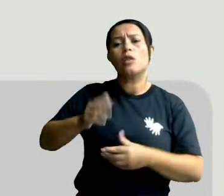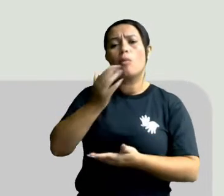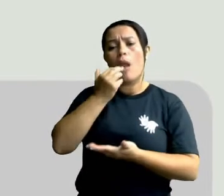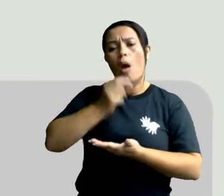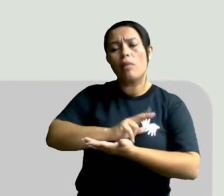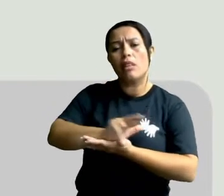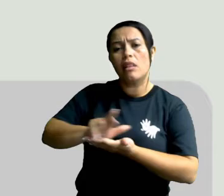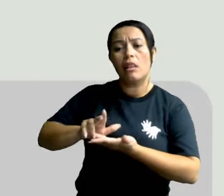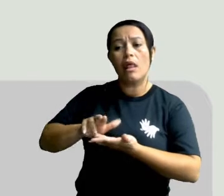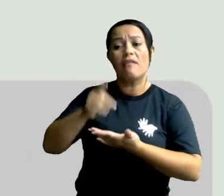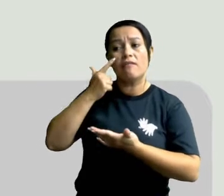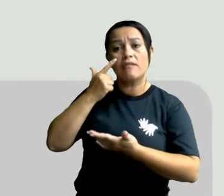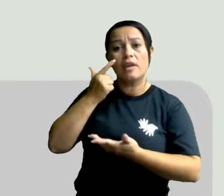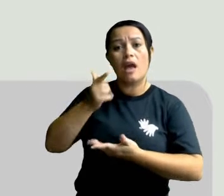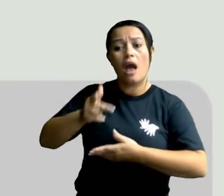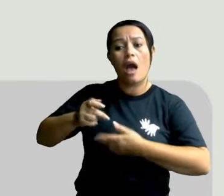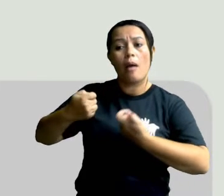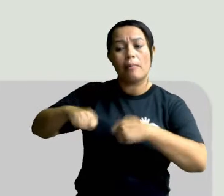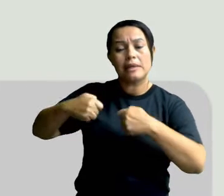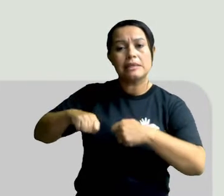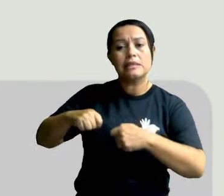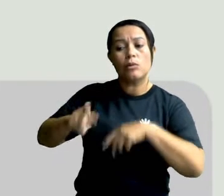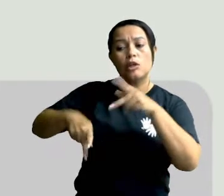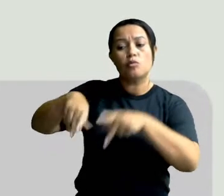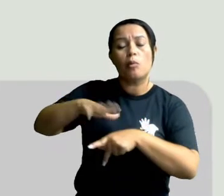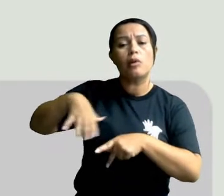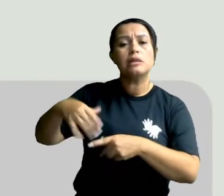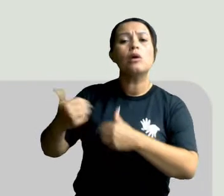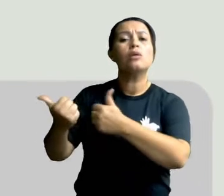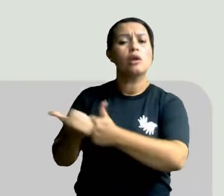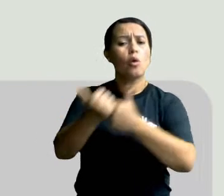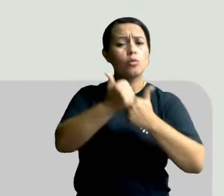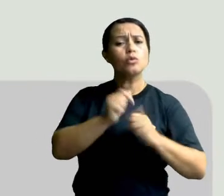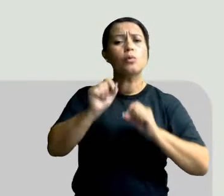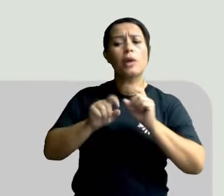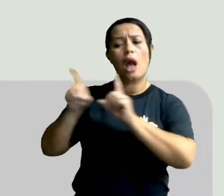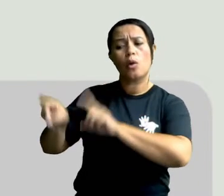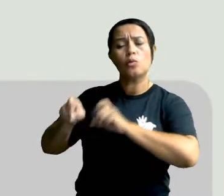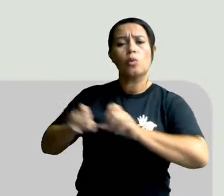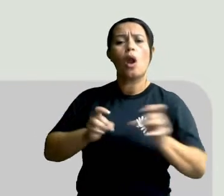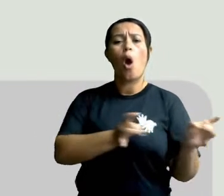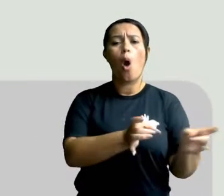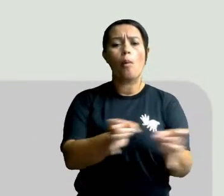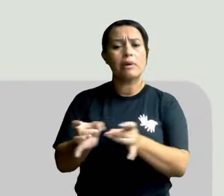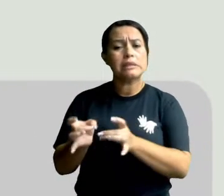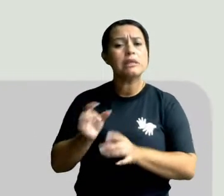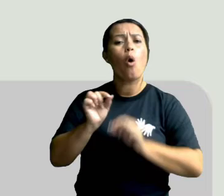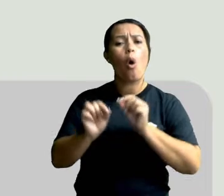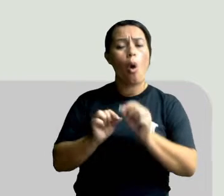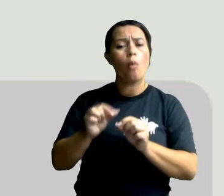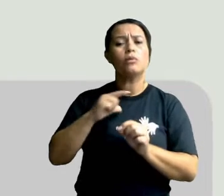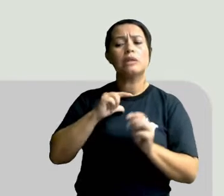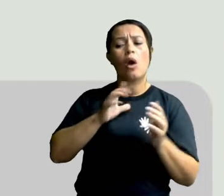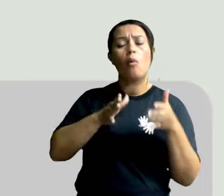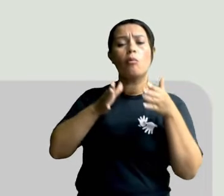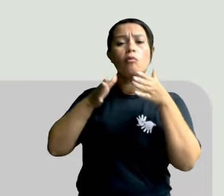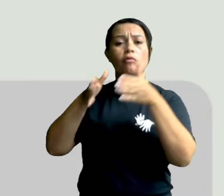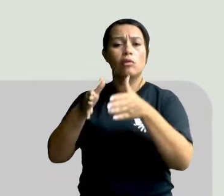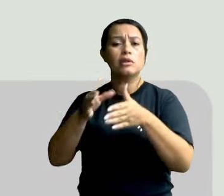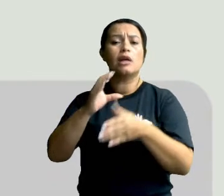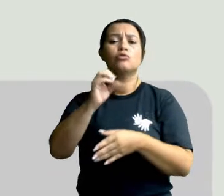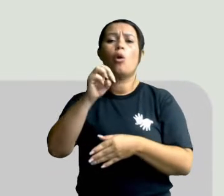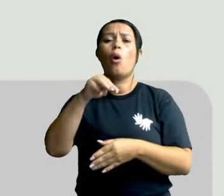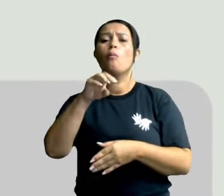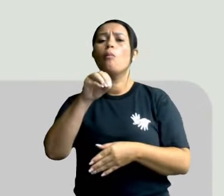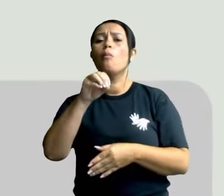tradicionais, visando atender às necessidades de suas populações, foram substituídas pela agricultura comercial, voltada à produção de